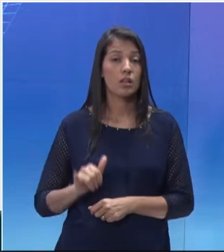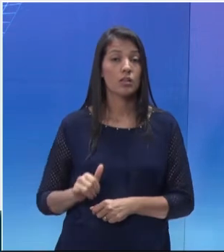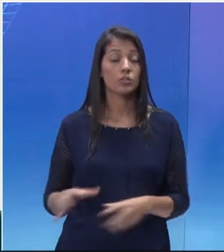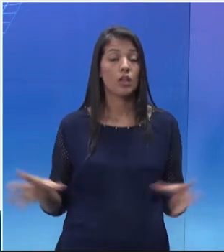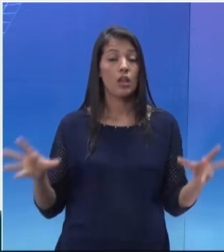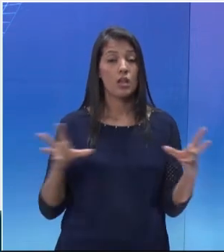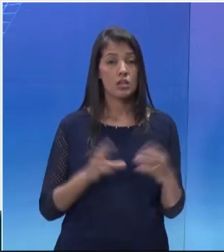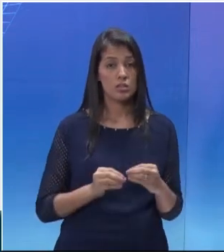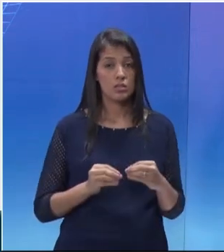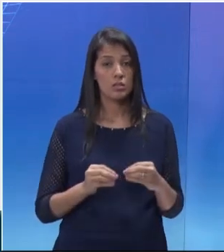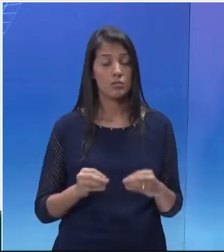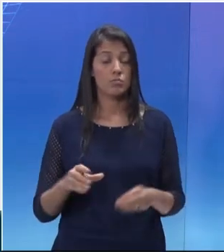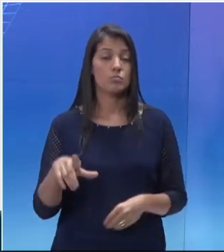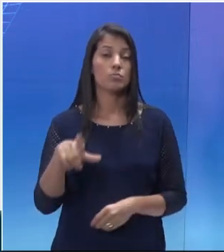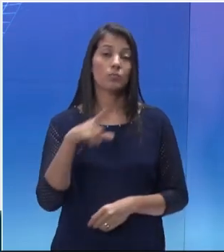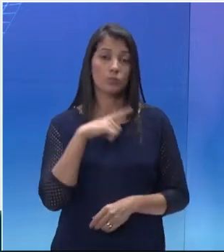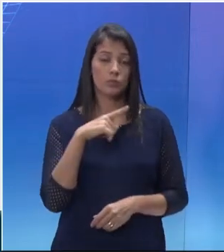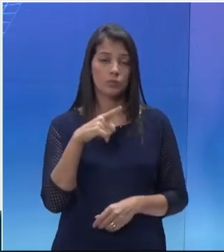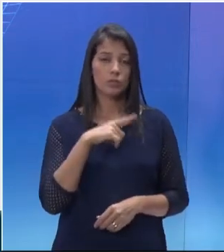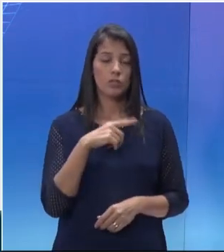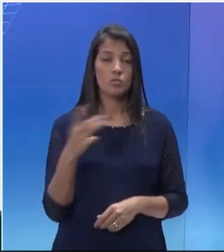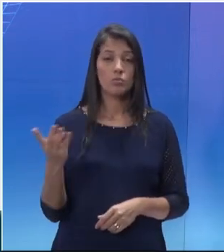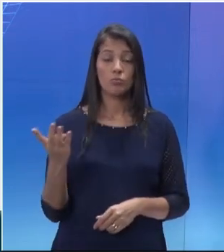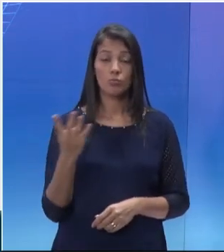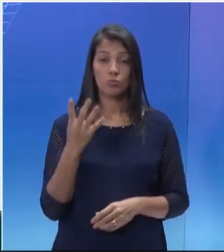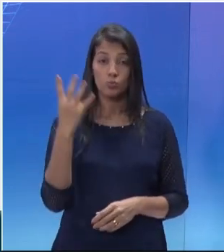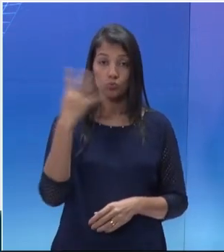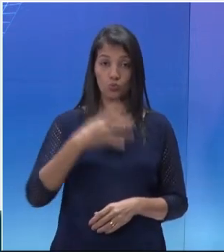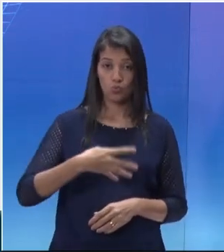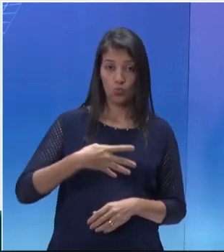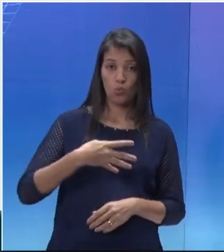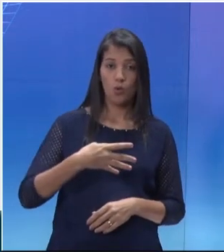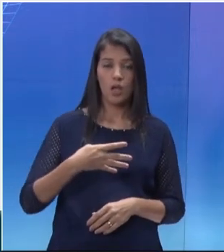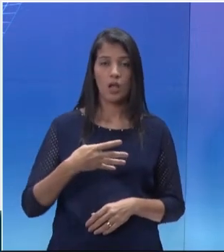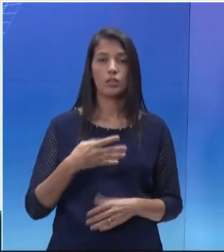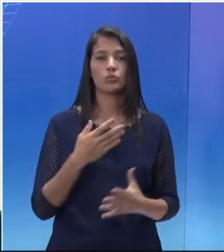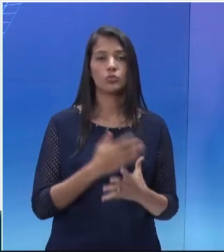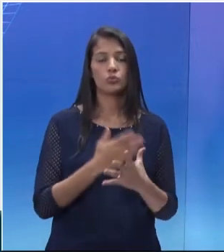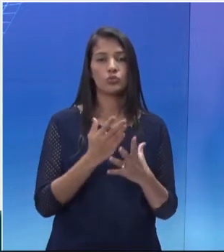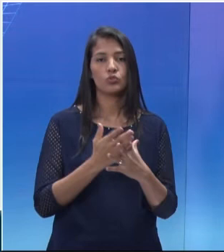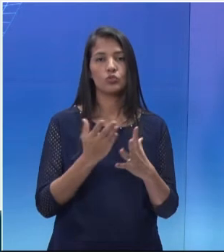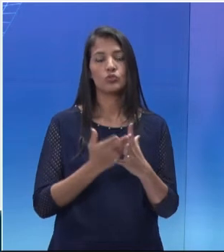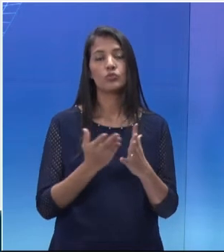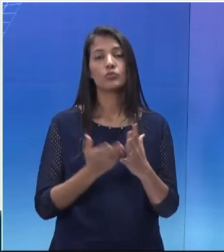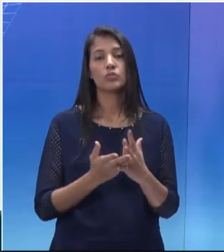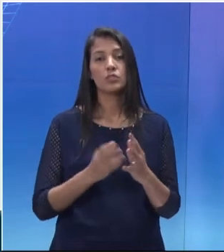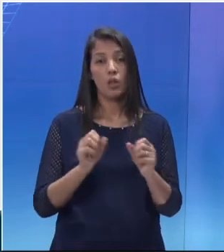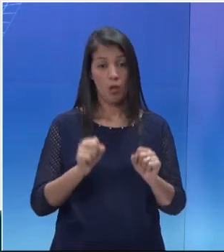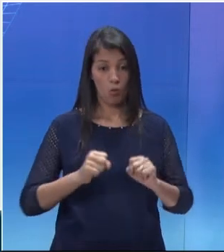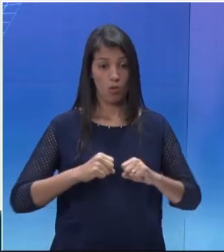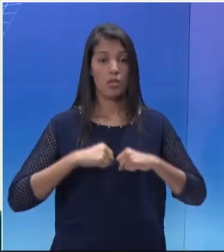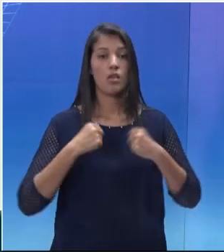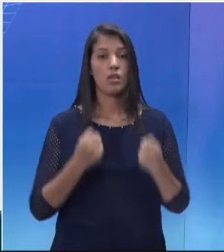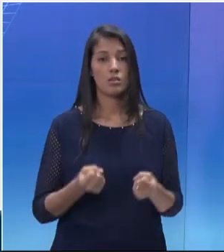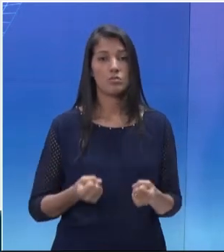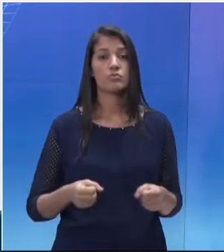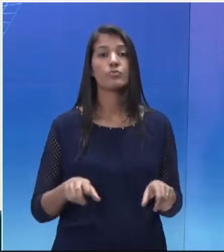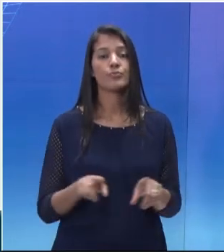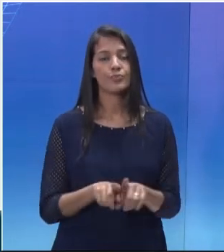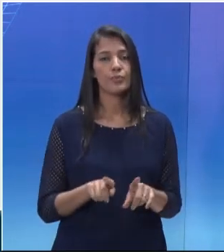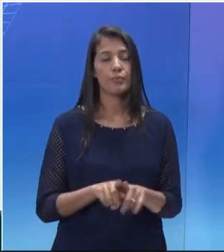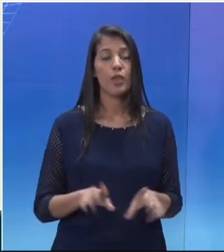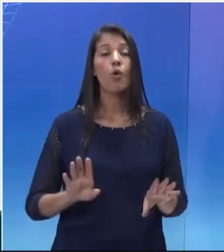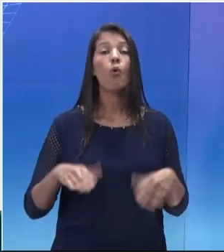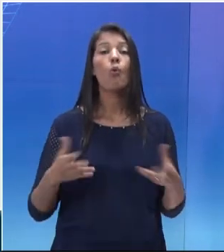Em síntese, nós temos que 4 etapas de reações, 4 subetapas,